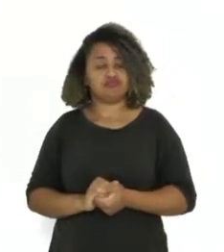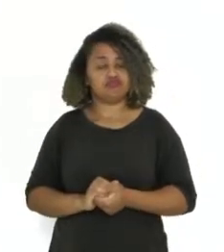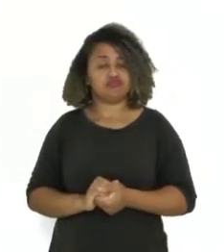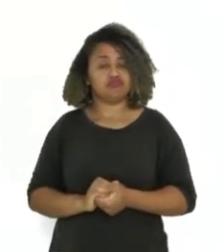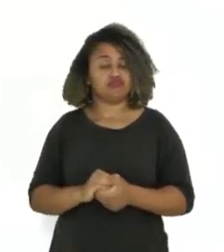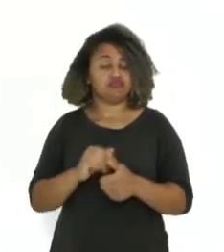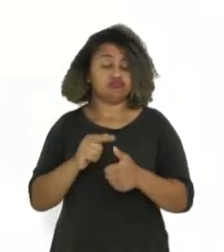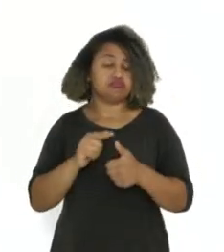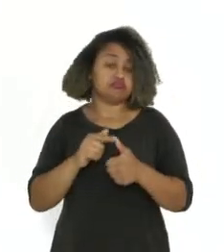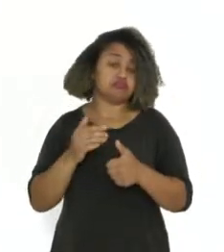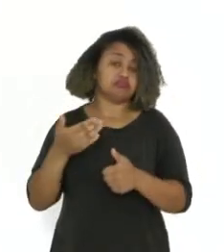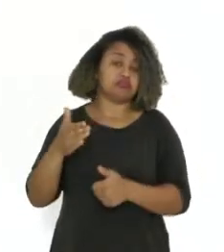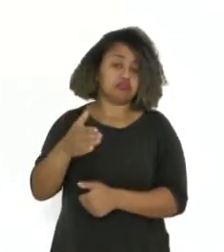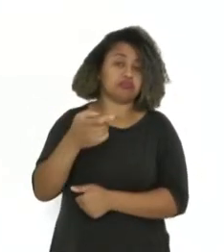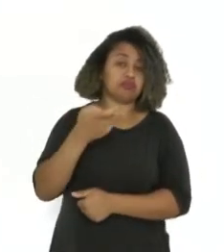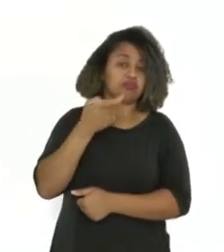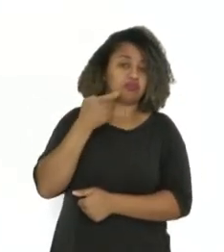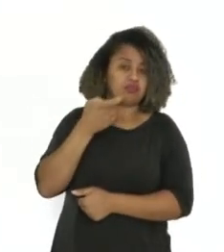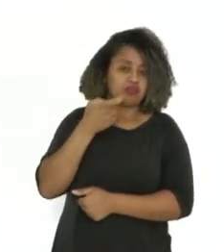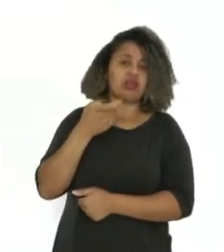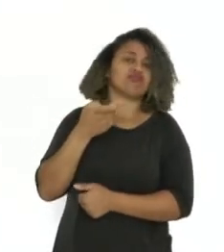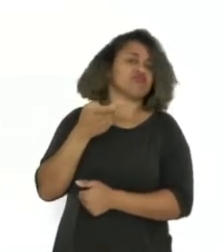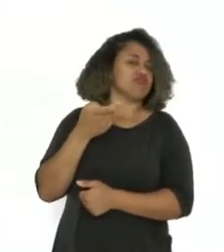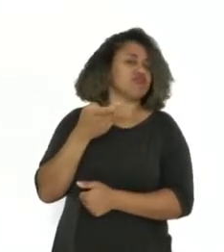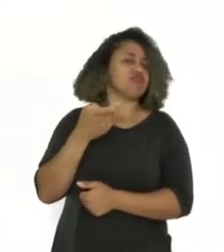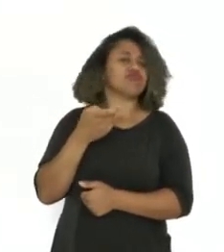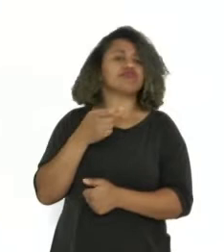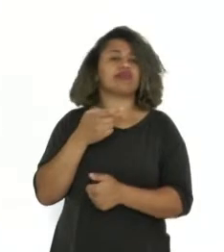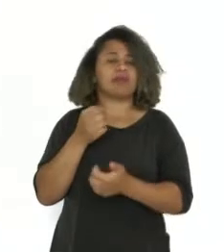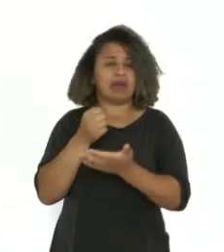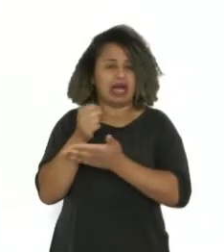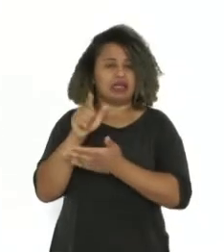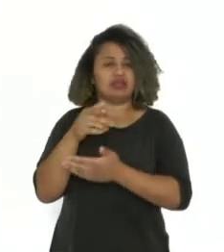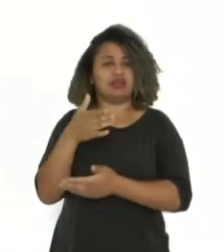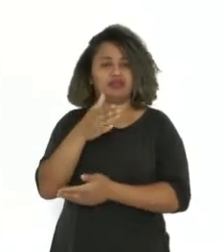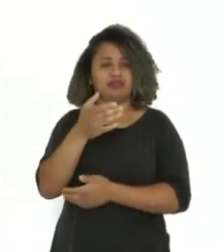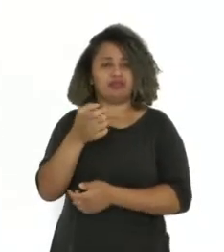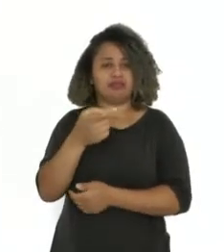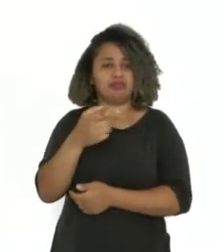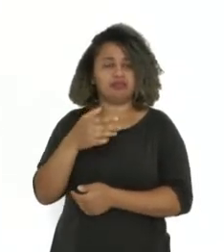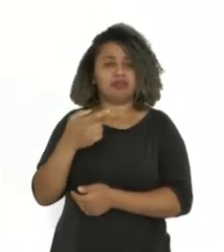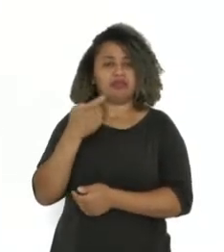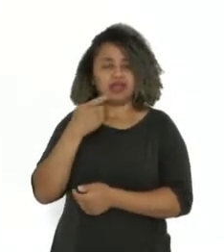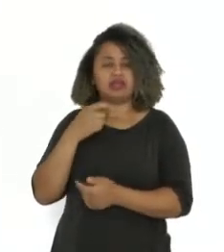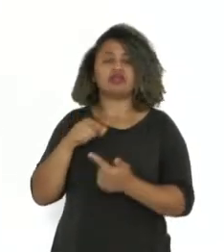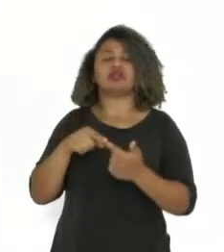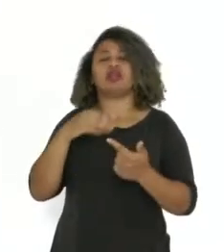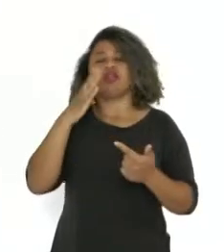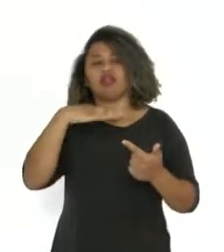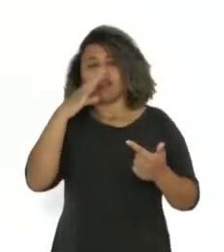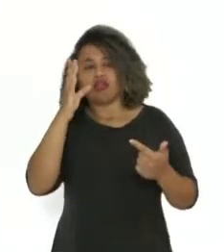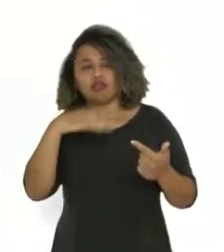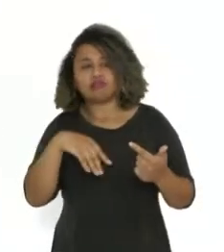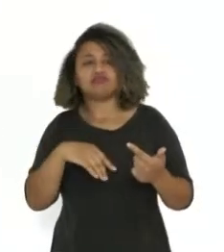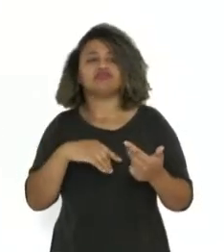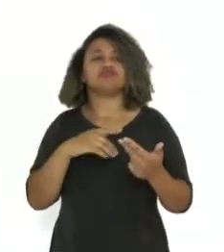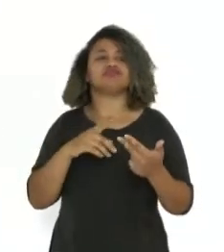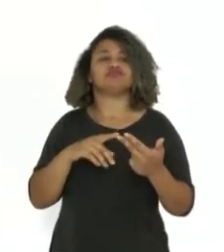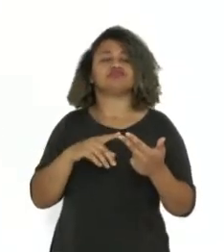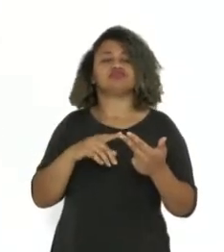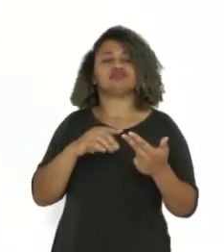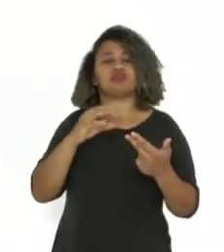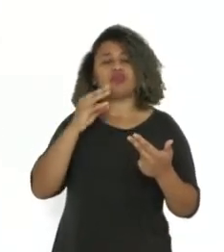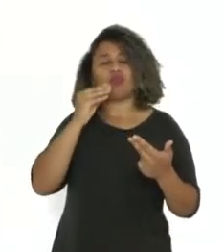fresco, que é o peixe, né? A base é o peixe. Ají, pimenta, rocoto,